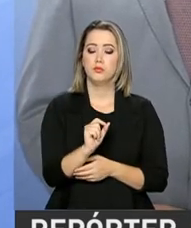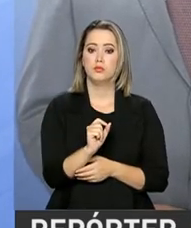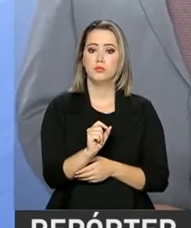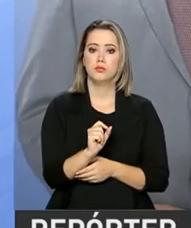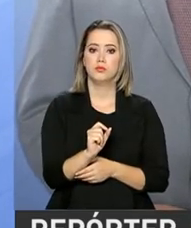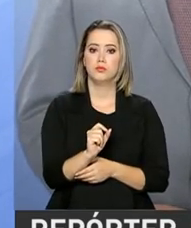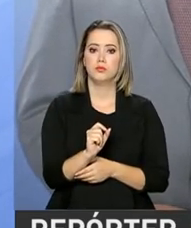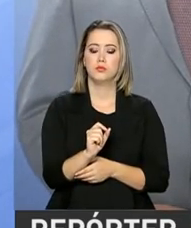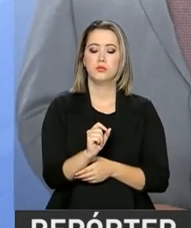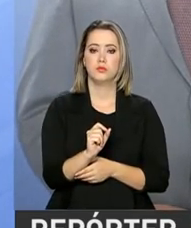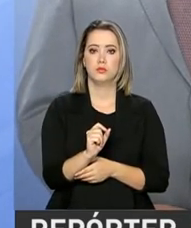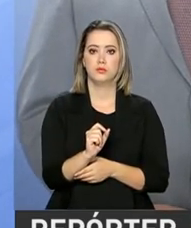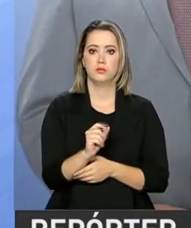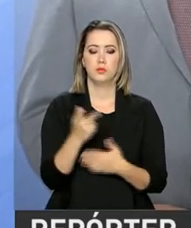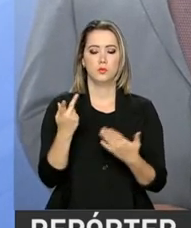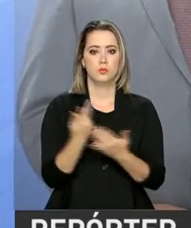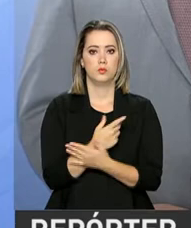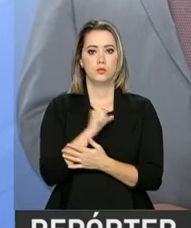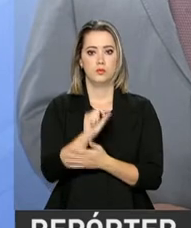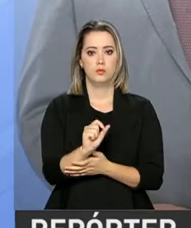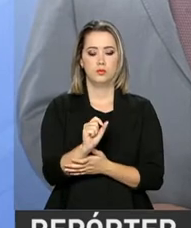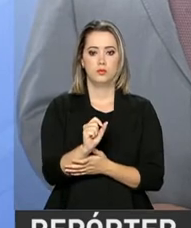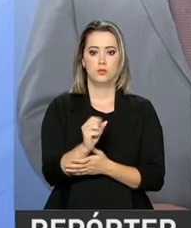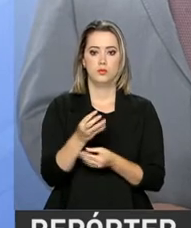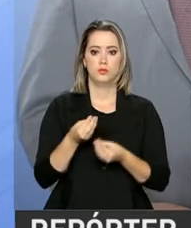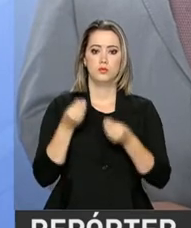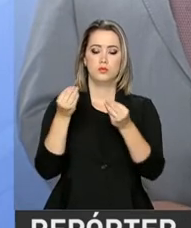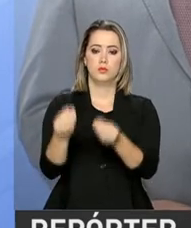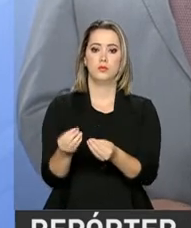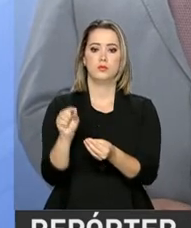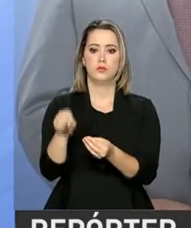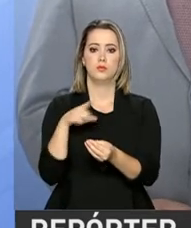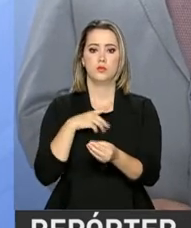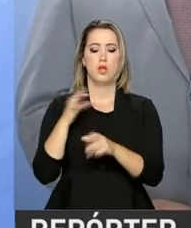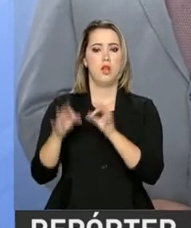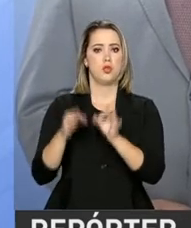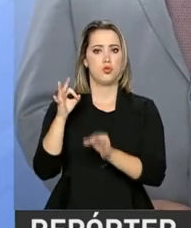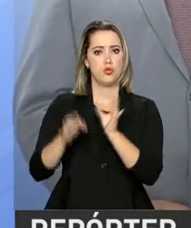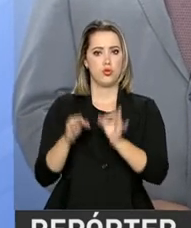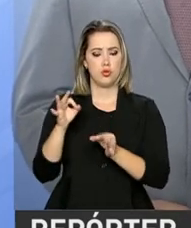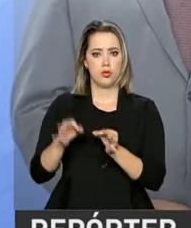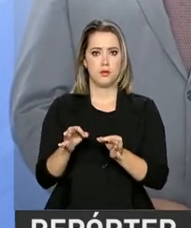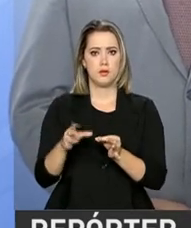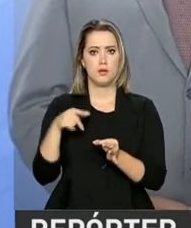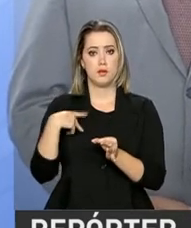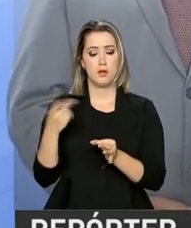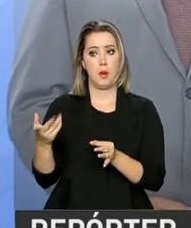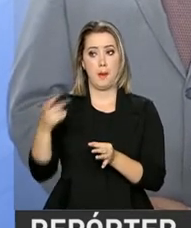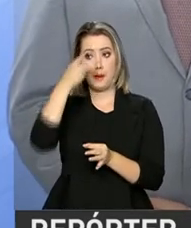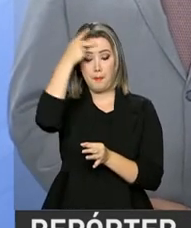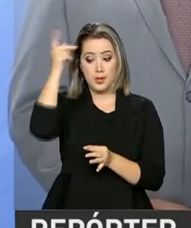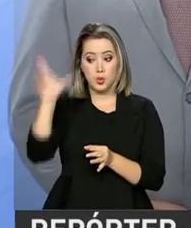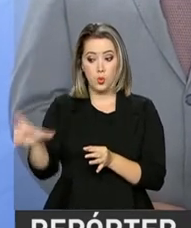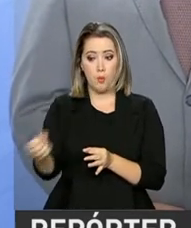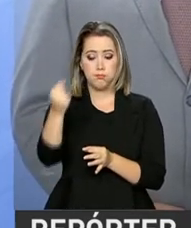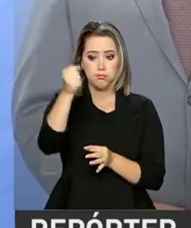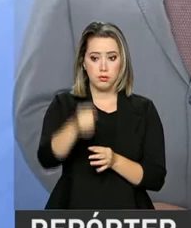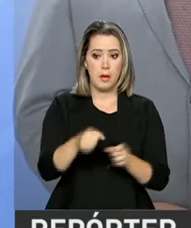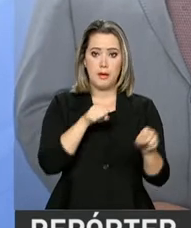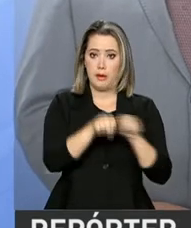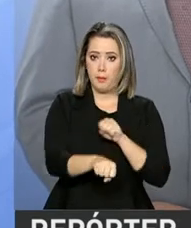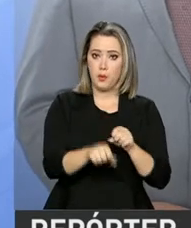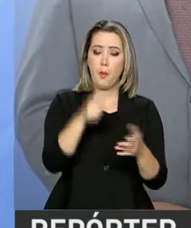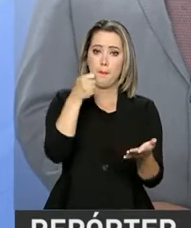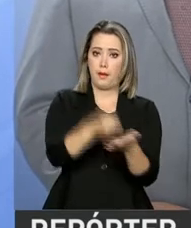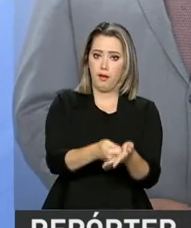quê seja levado à justiça e vem a pagar pelos danos cometidos